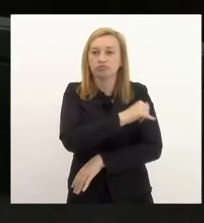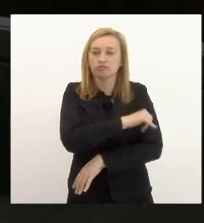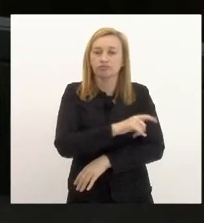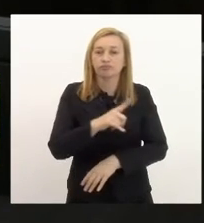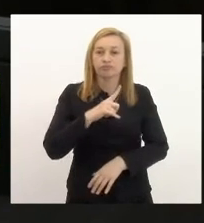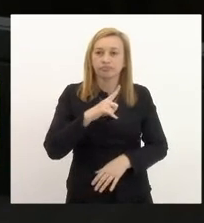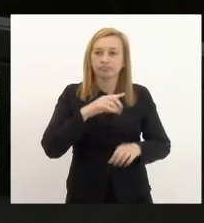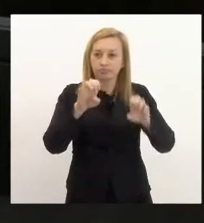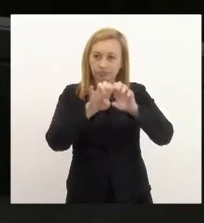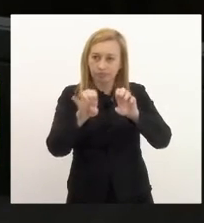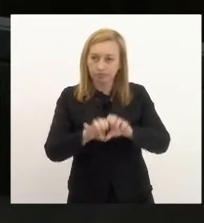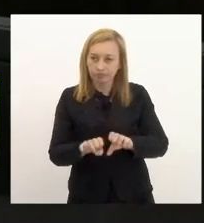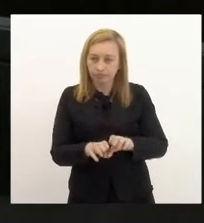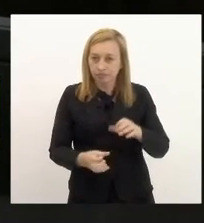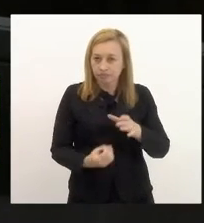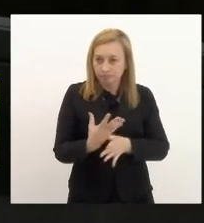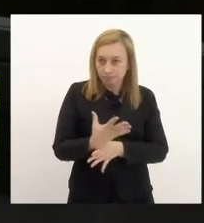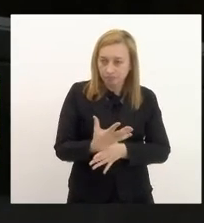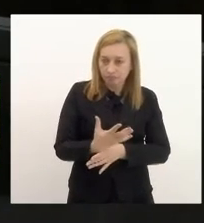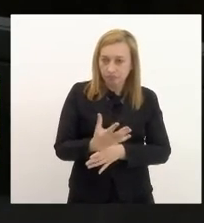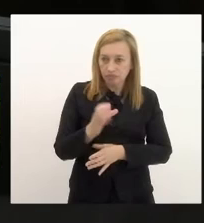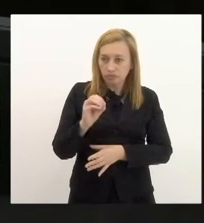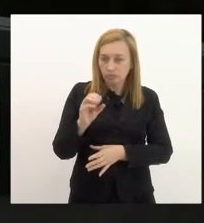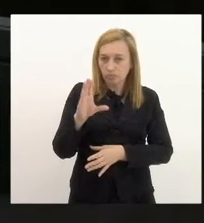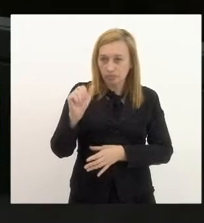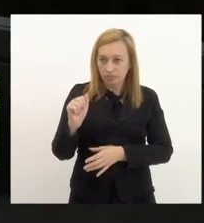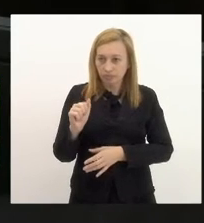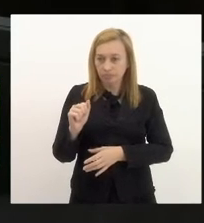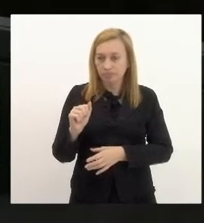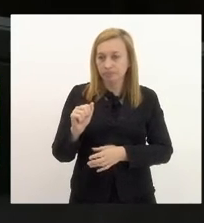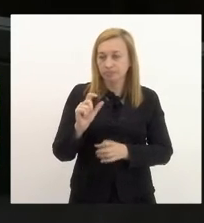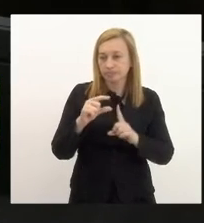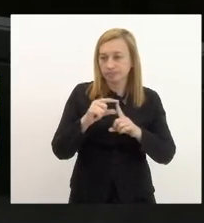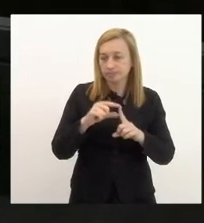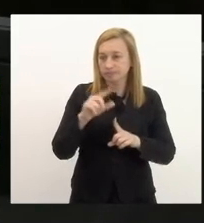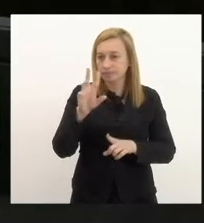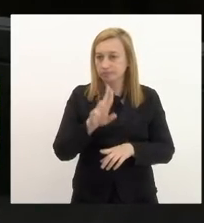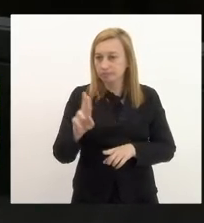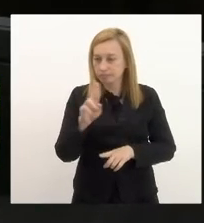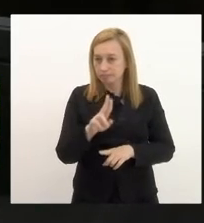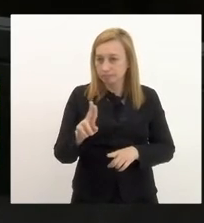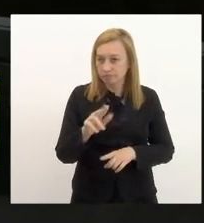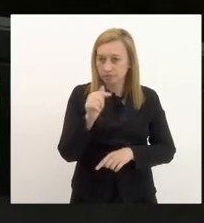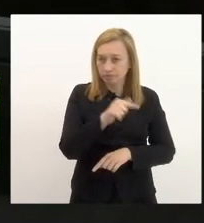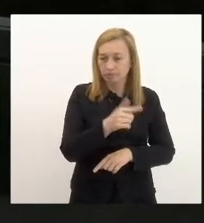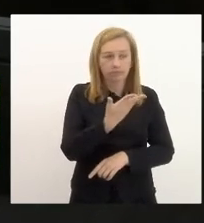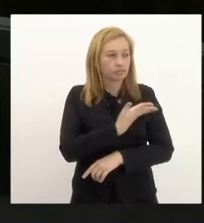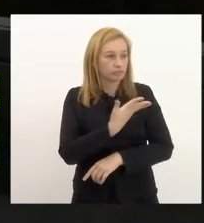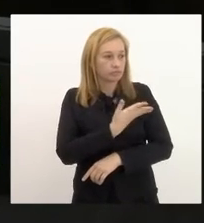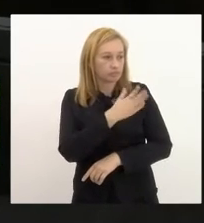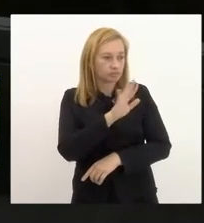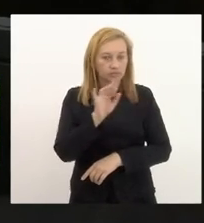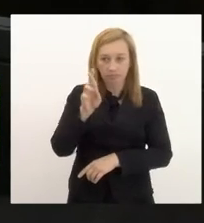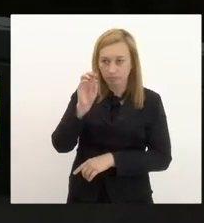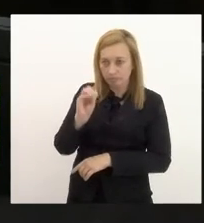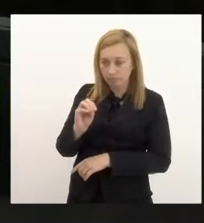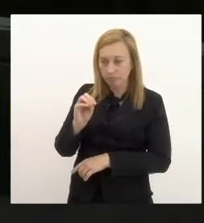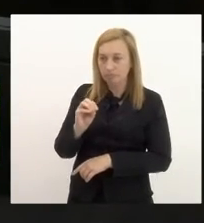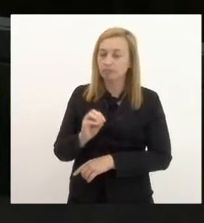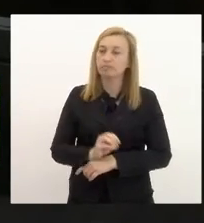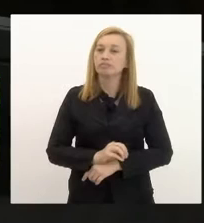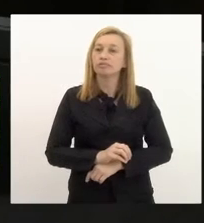Janeiro tivesse uma estrutura produtiva a oca que é um termo que a gente utiliza muito né cunhado aqui pelo meu amigo Bruno Sobral